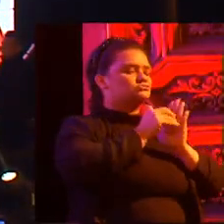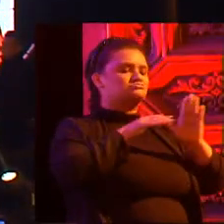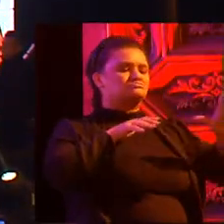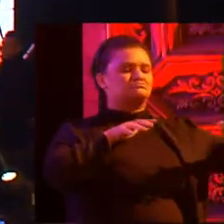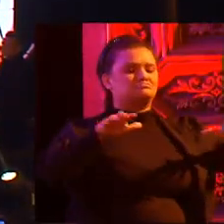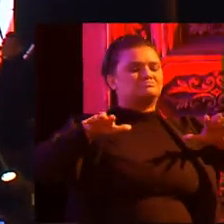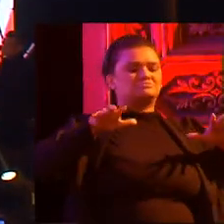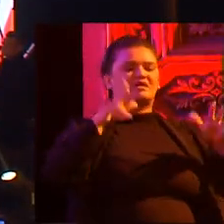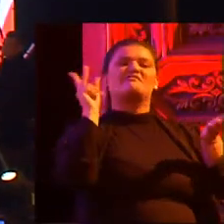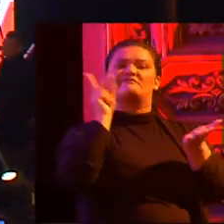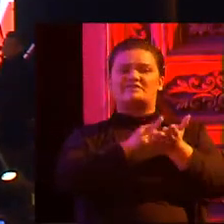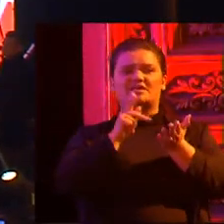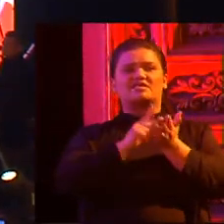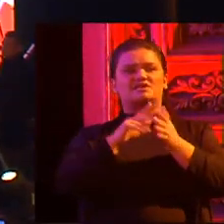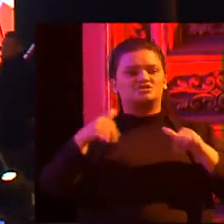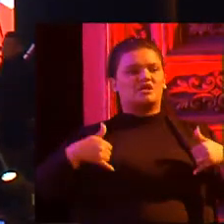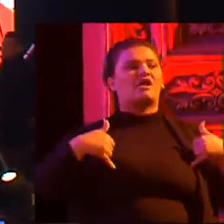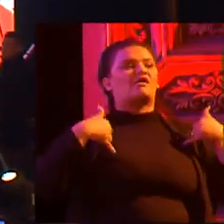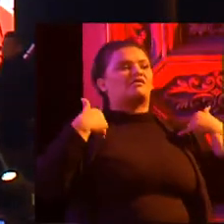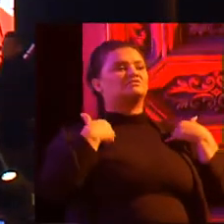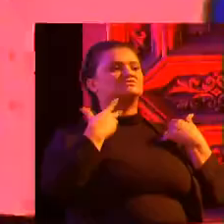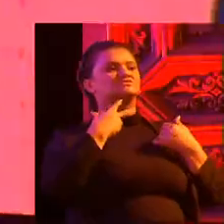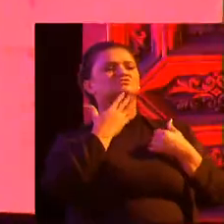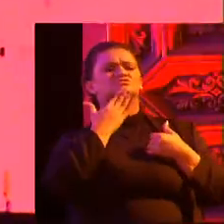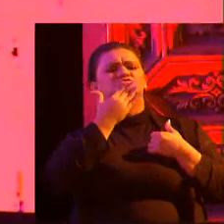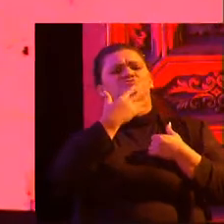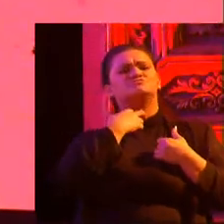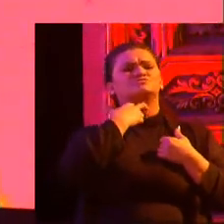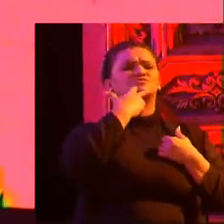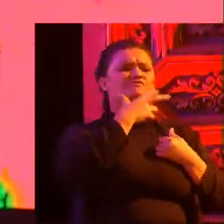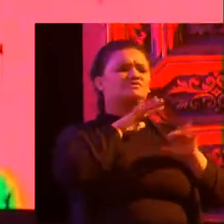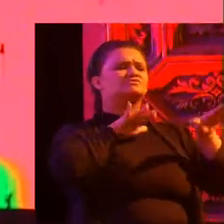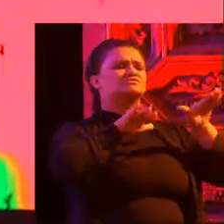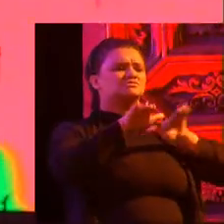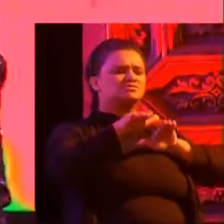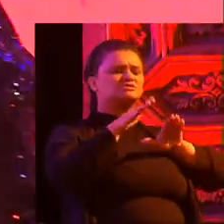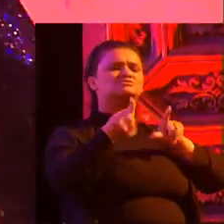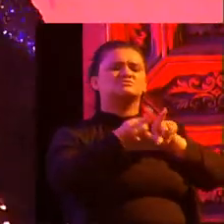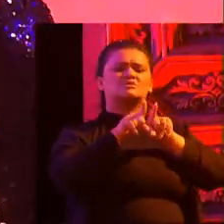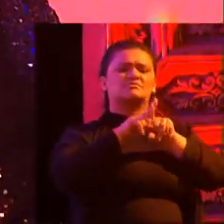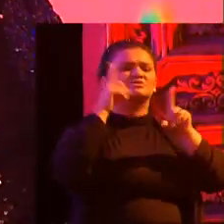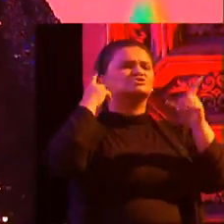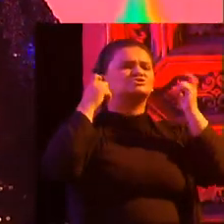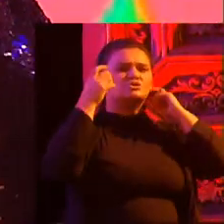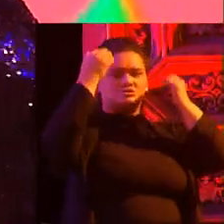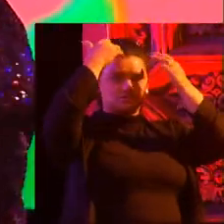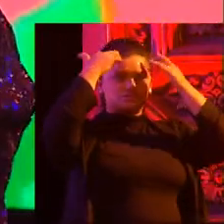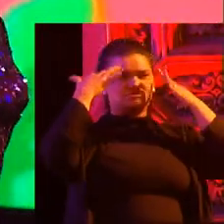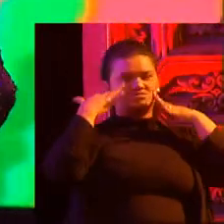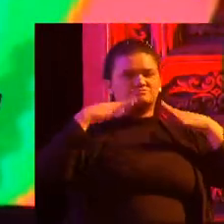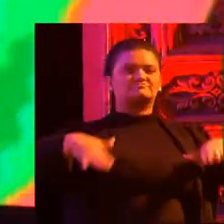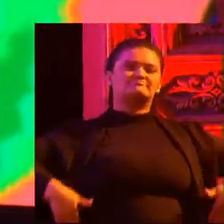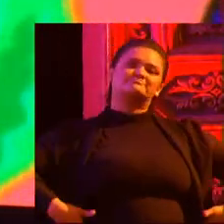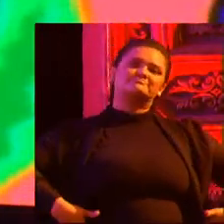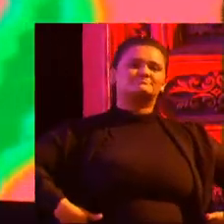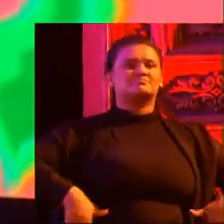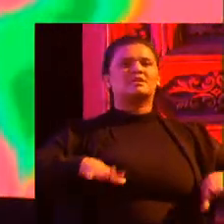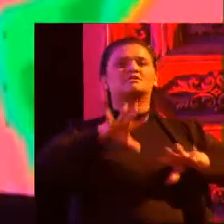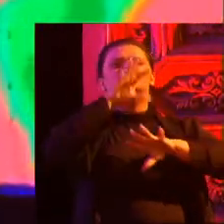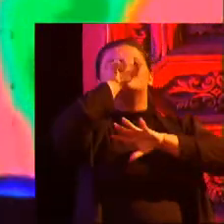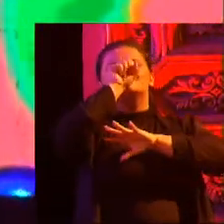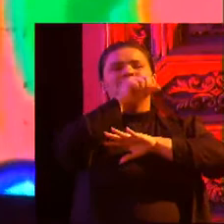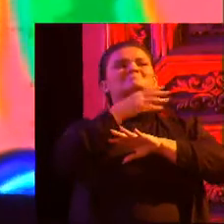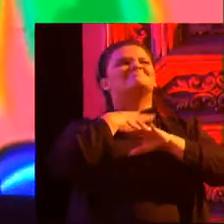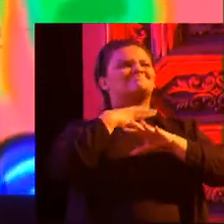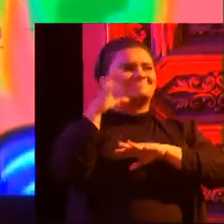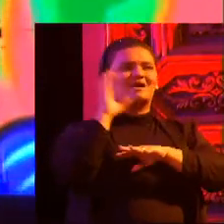Verdade. É uma riqueza de sotaques, de vozes e ritmos, de sons, suor, quadris requebrados, respiração